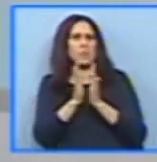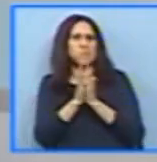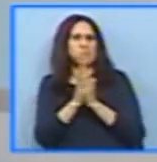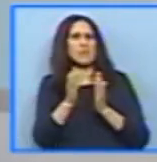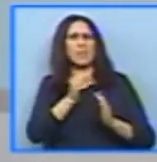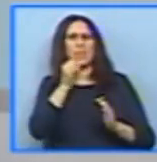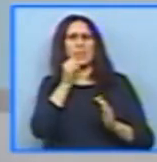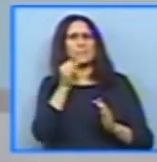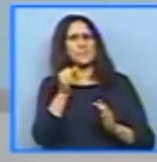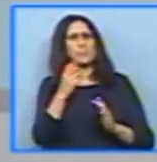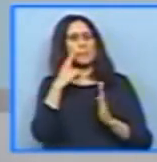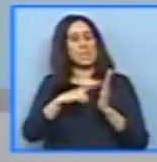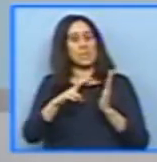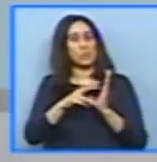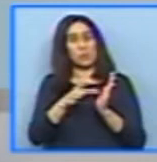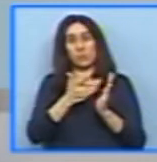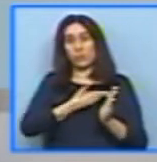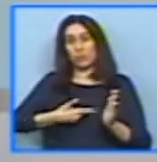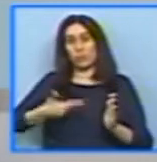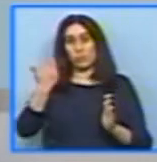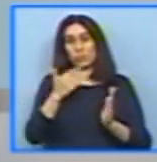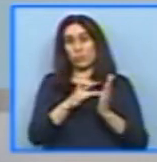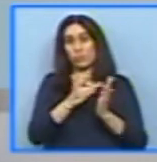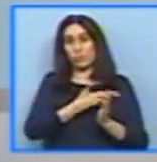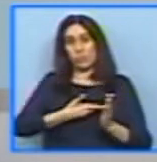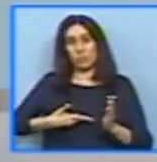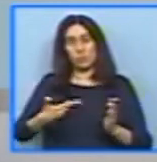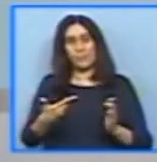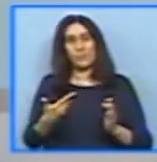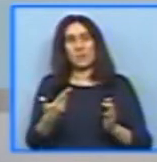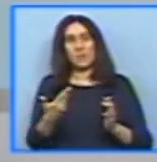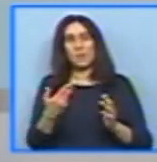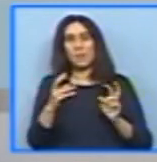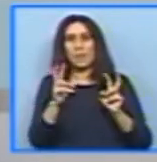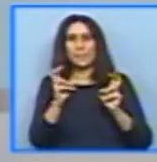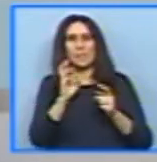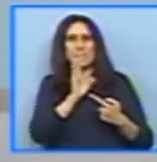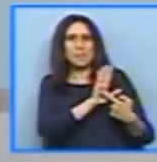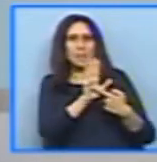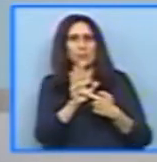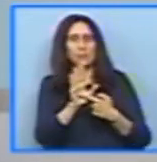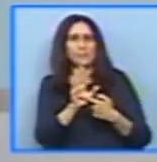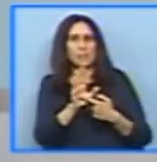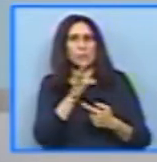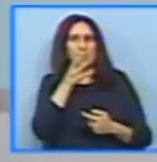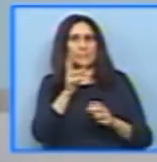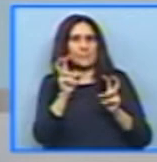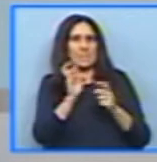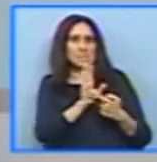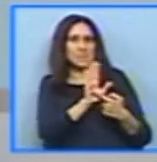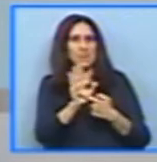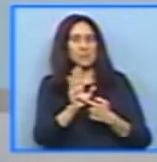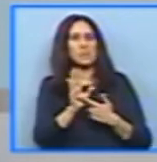também contemplam leituras do Antigo Testamento, o que nós temos no Antigo Testamento, são sinais, eu diria, são sinais